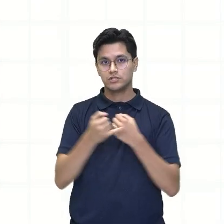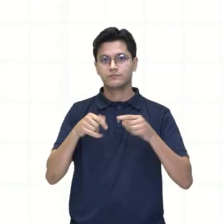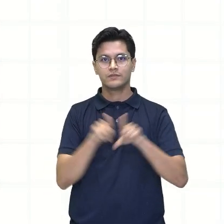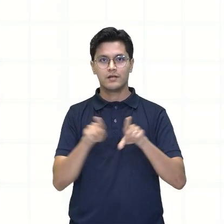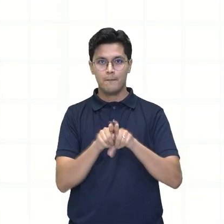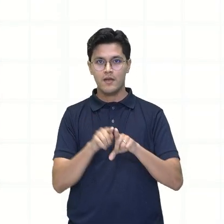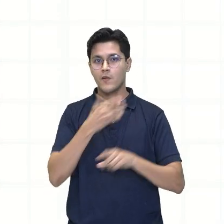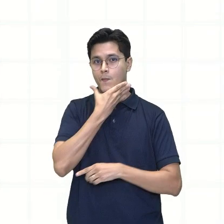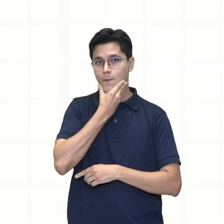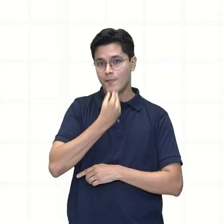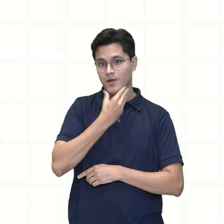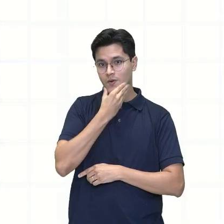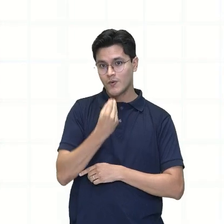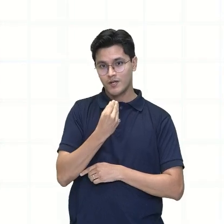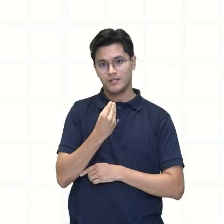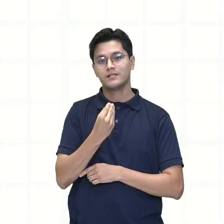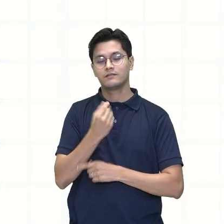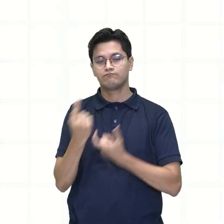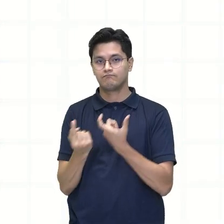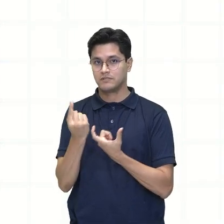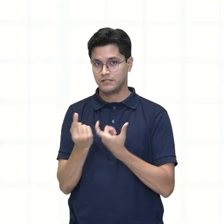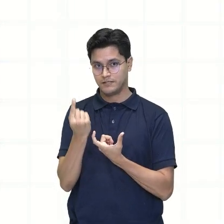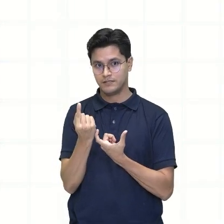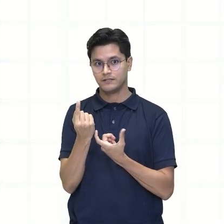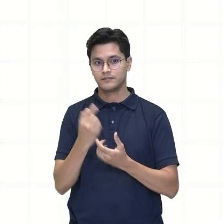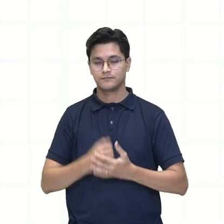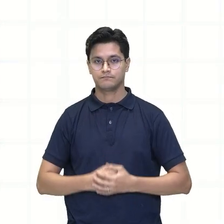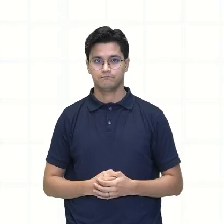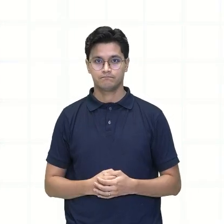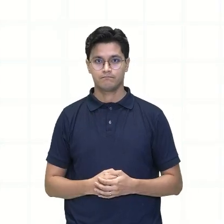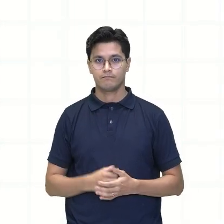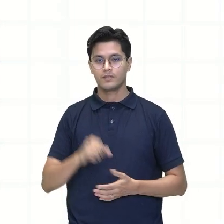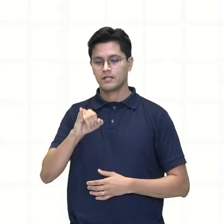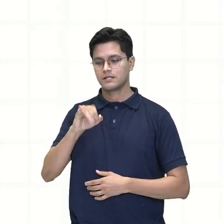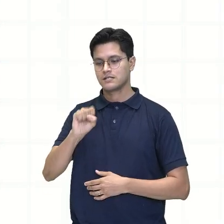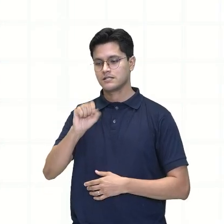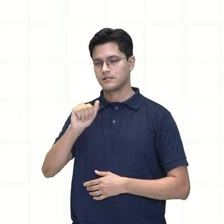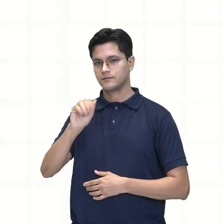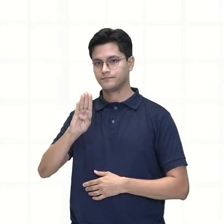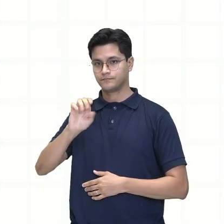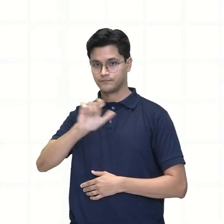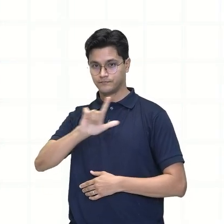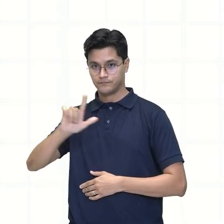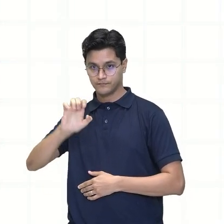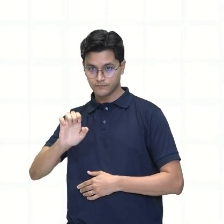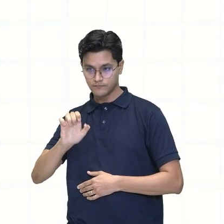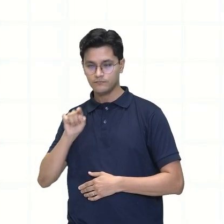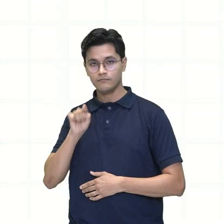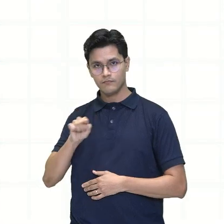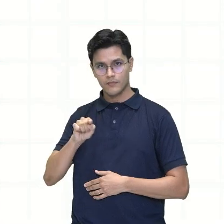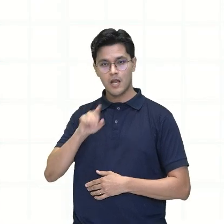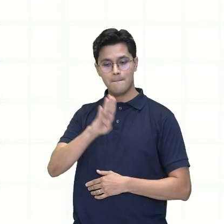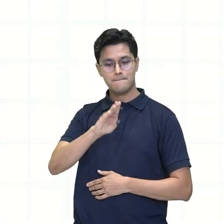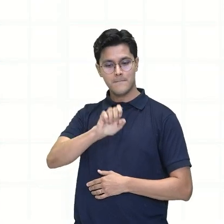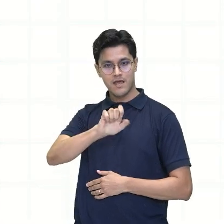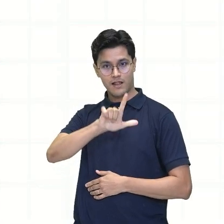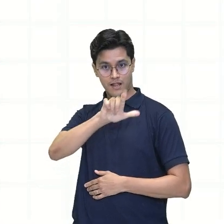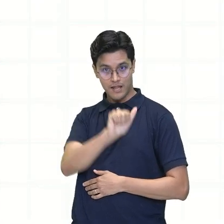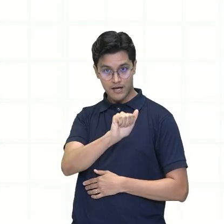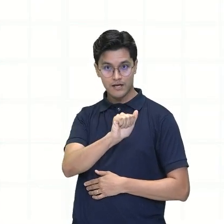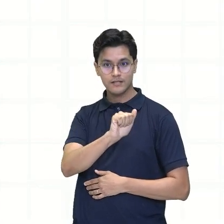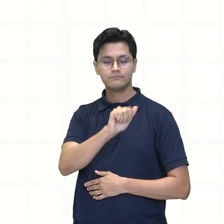singular. Isabelle é bela e guerreira. Vejam só, bela e guerreira.